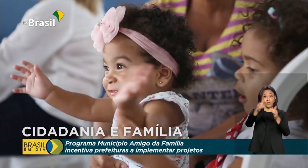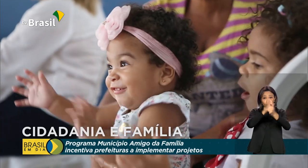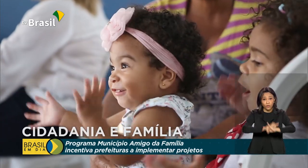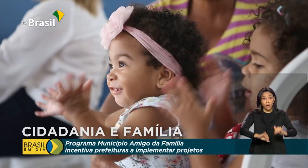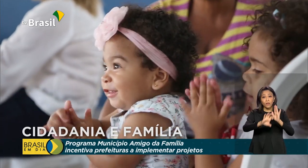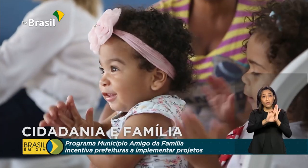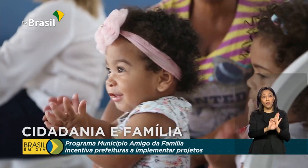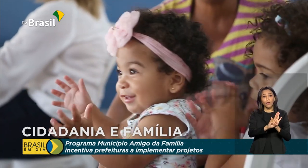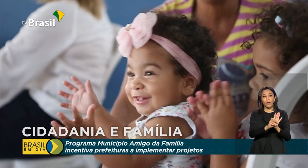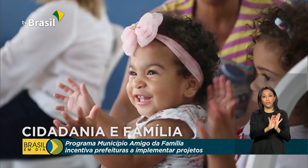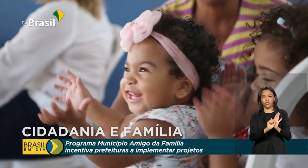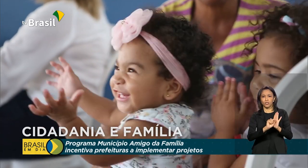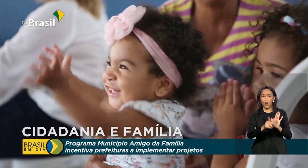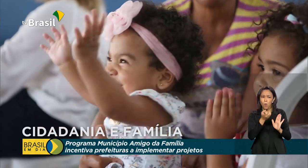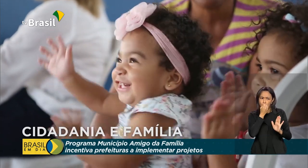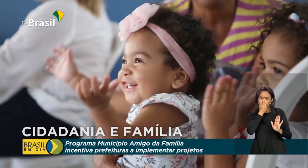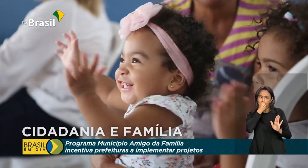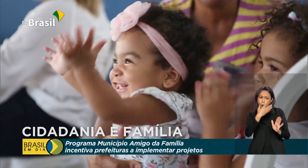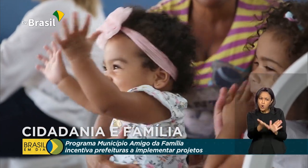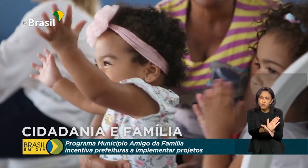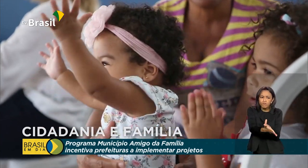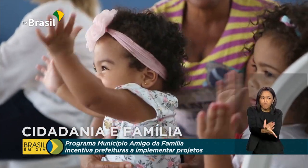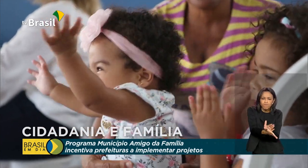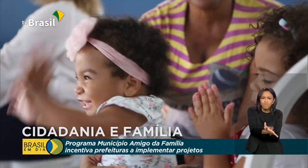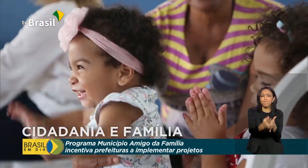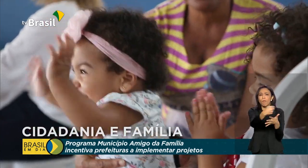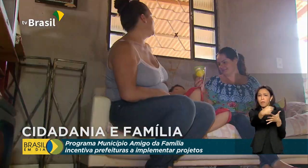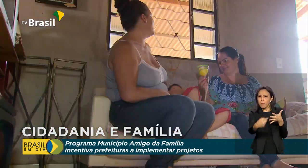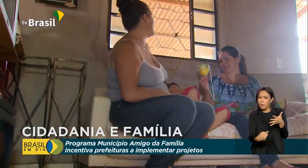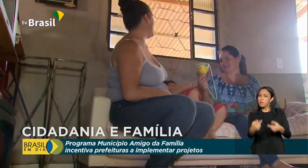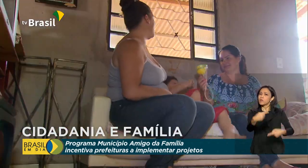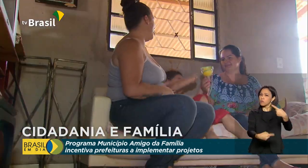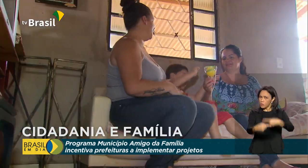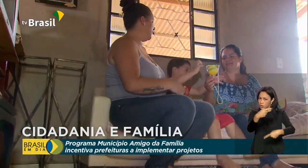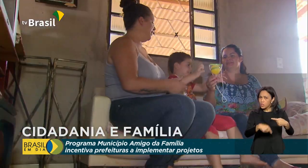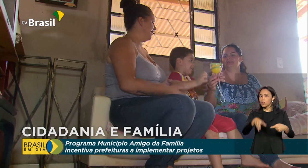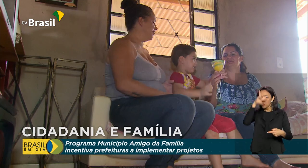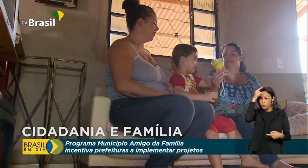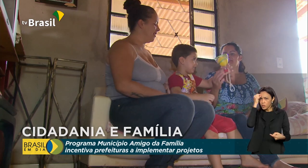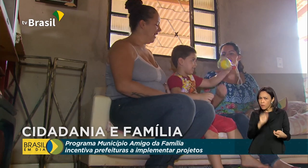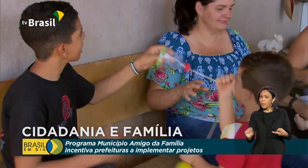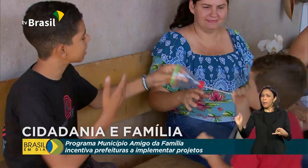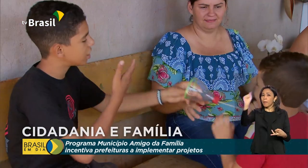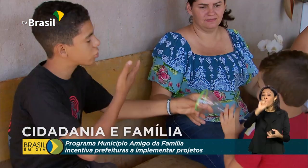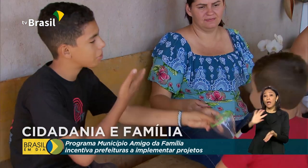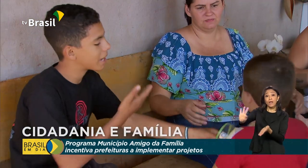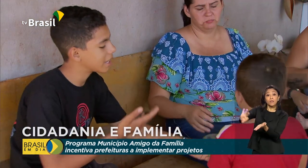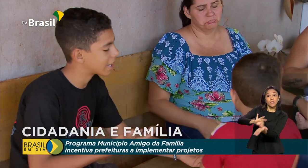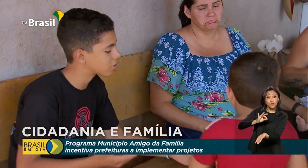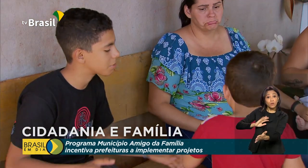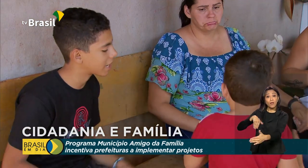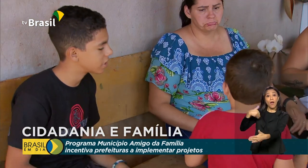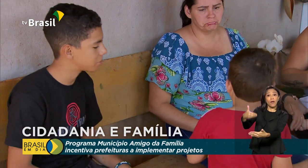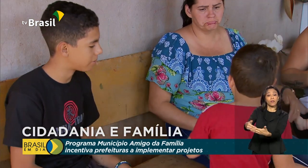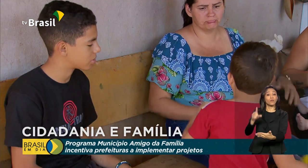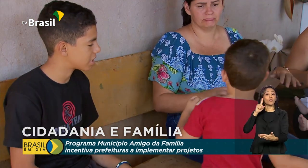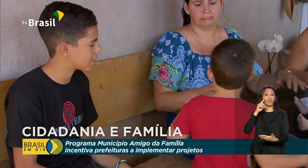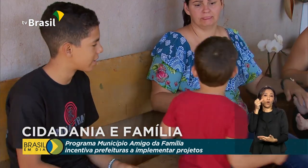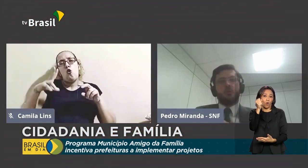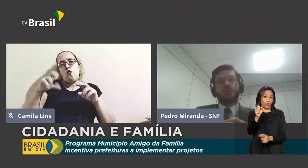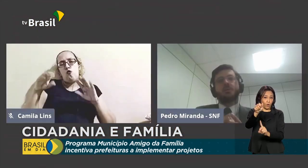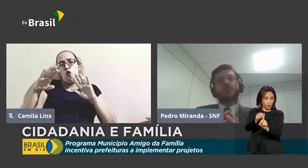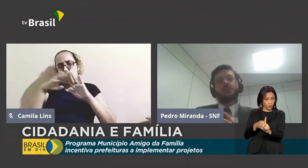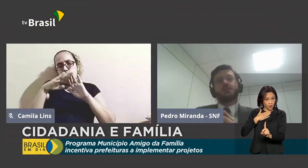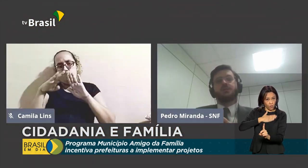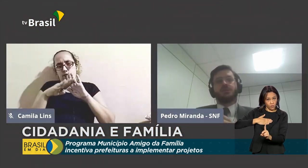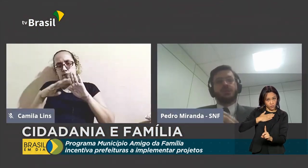prêmio Boas Práticas em Políticas Públicas Familiares Municipais. As inscrições vão até 8 de agosto.